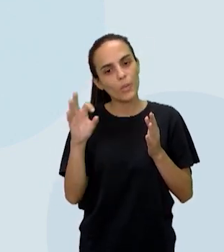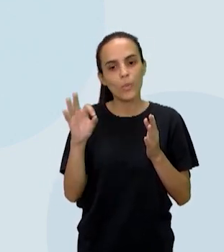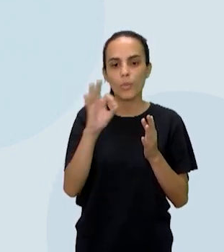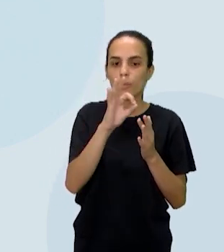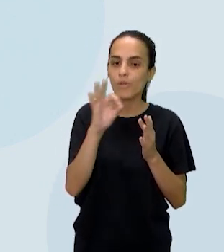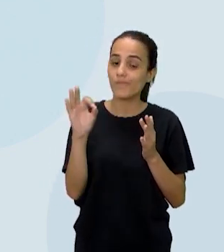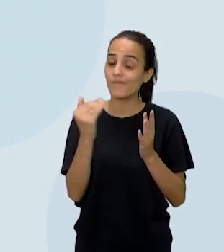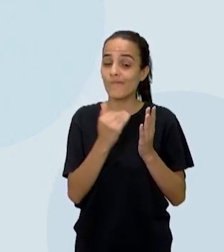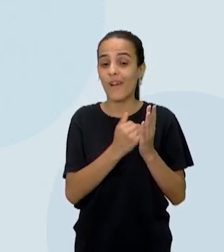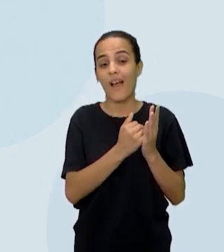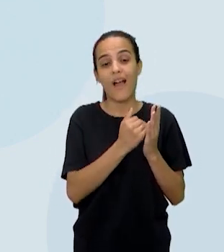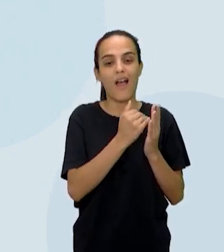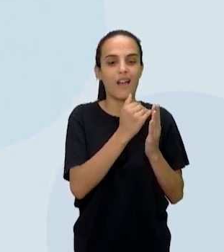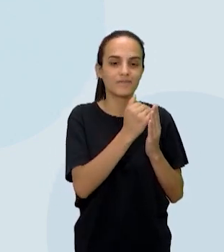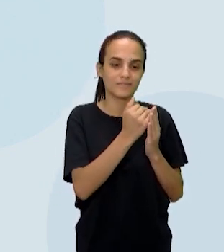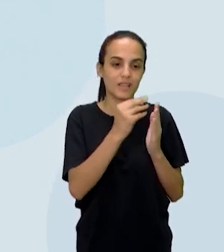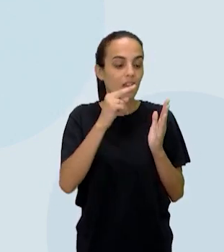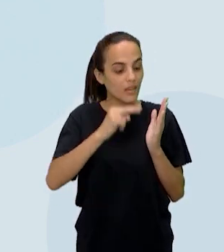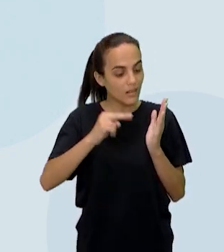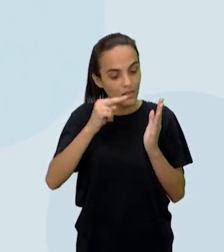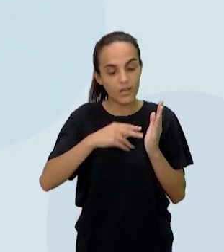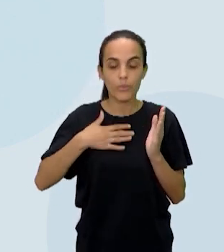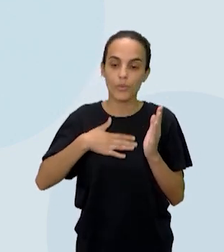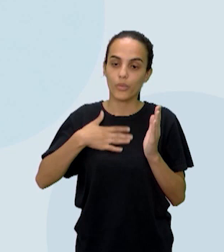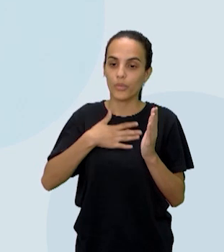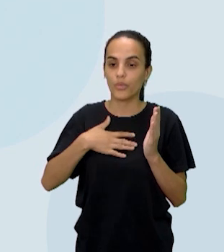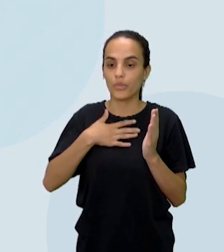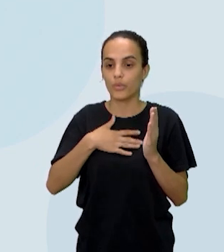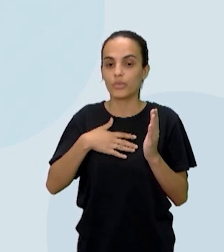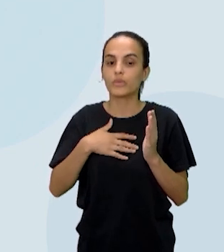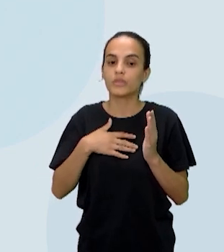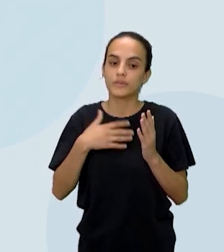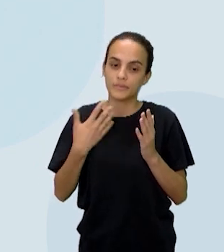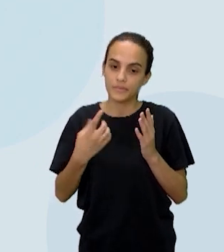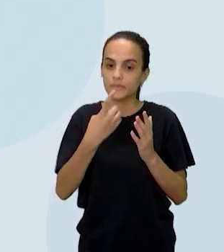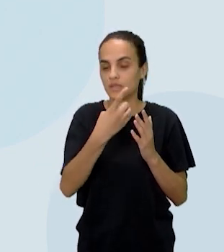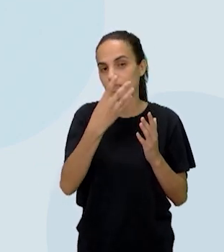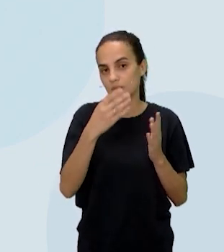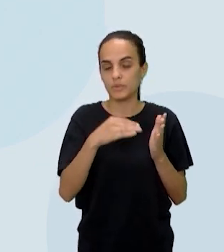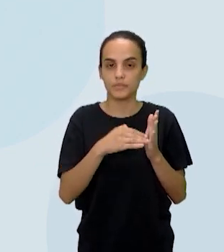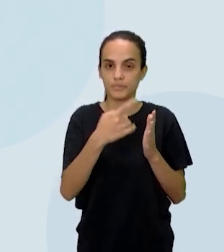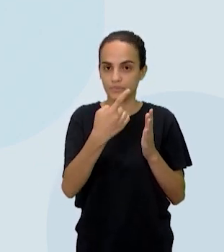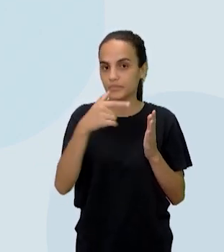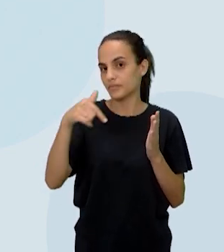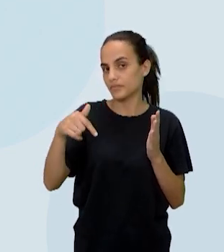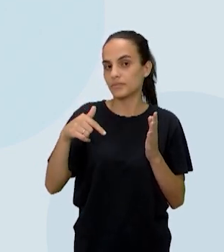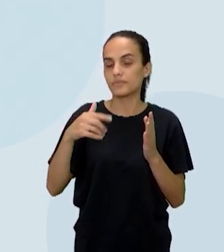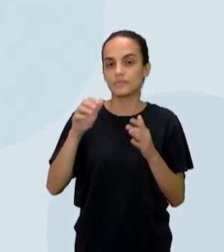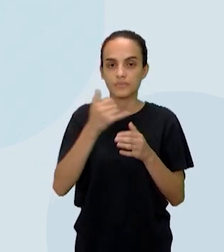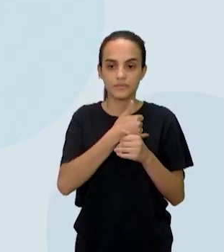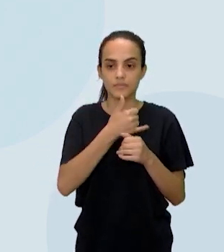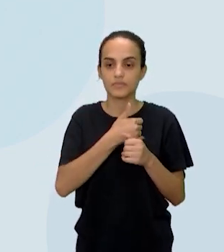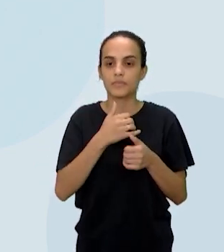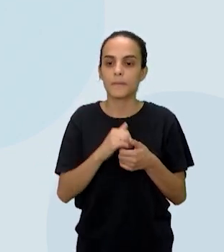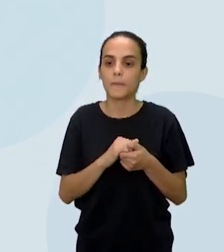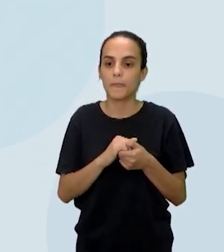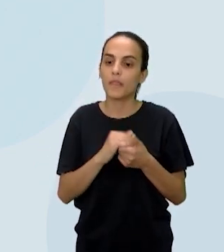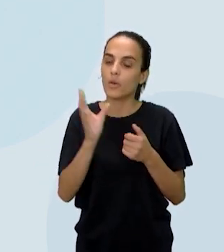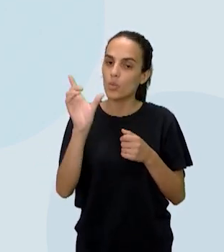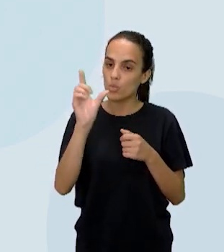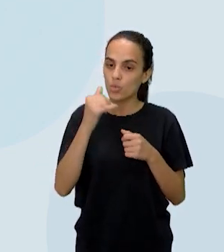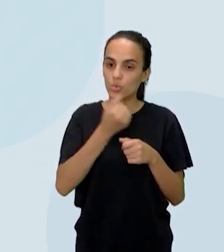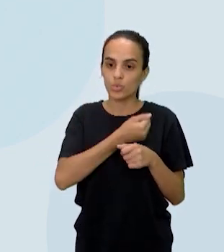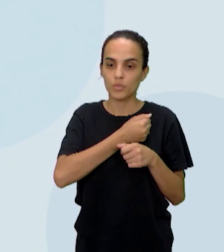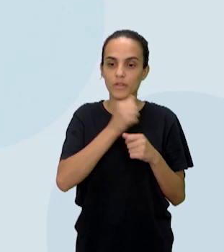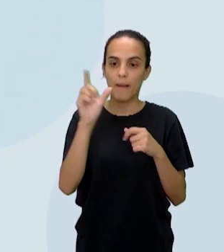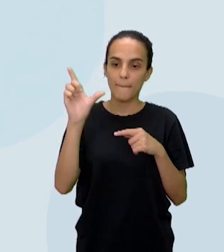25% no máximo que lê por gosto quando tem de 14 a 17 anos. Então, esse número vai